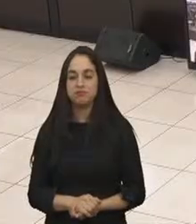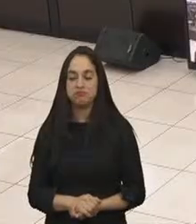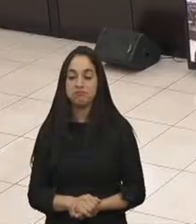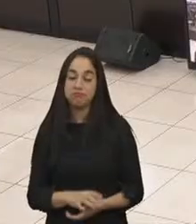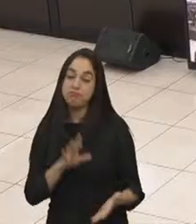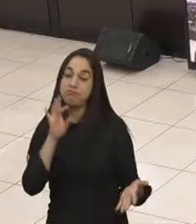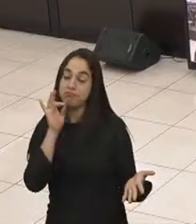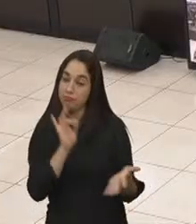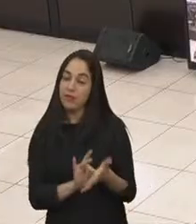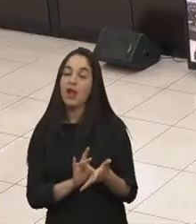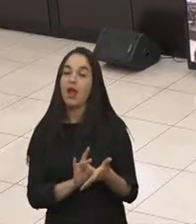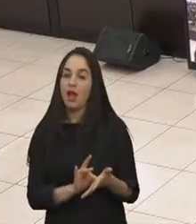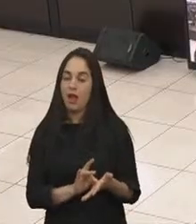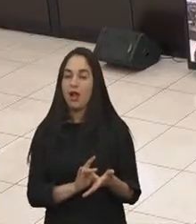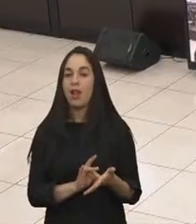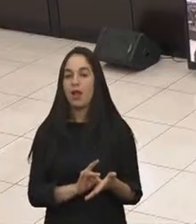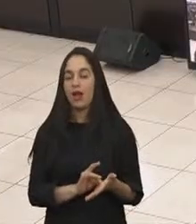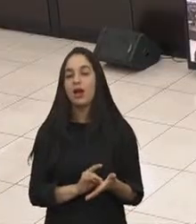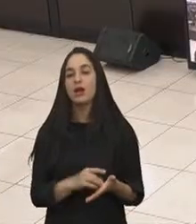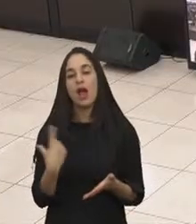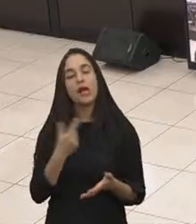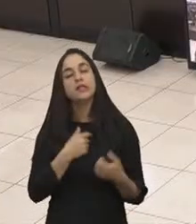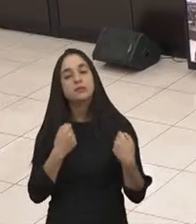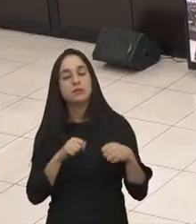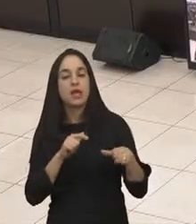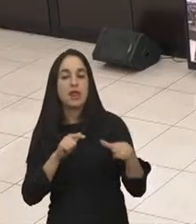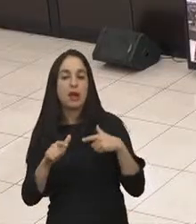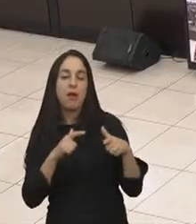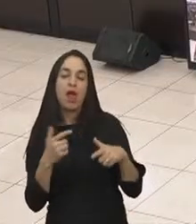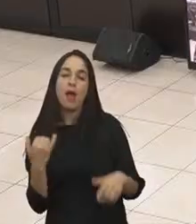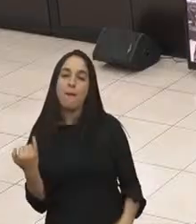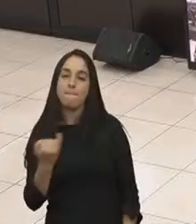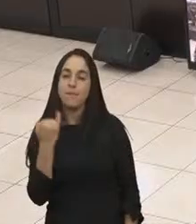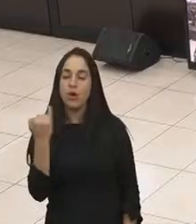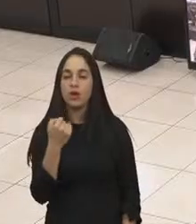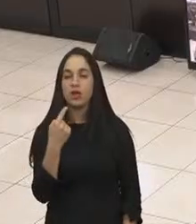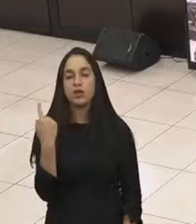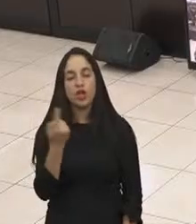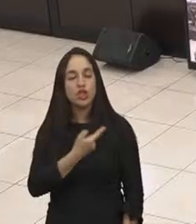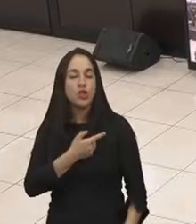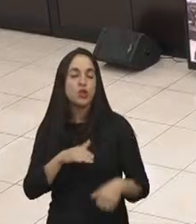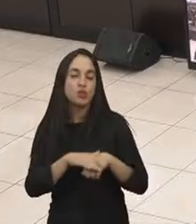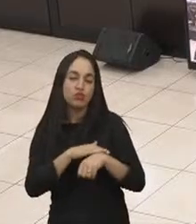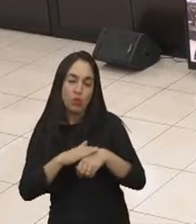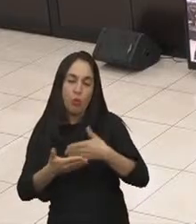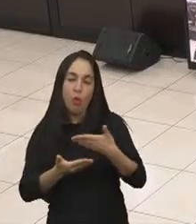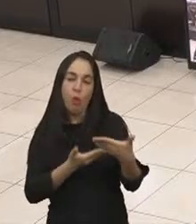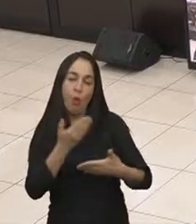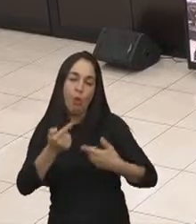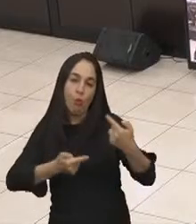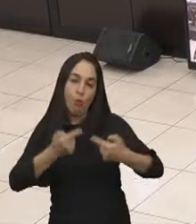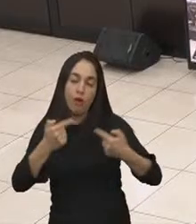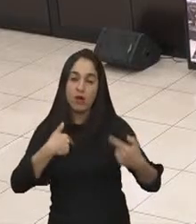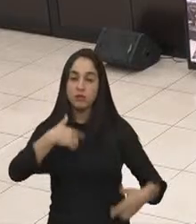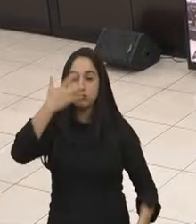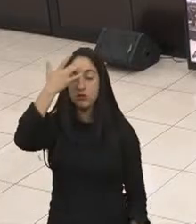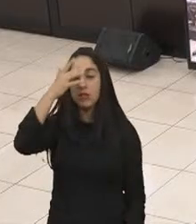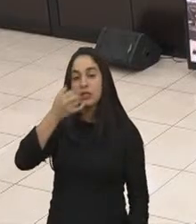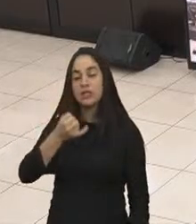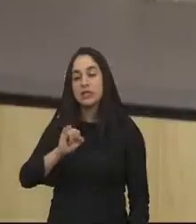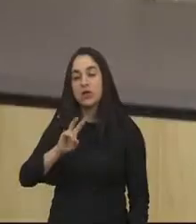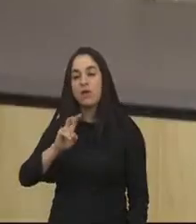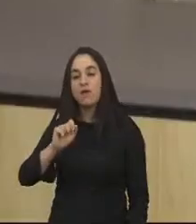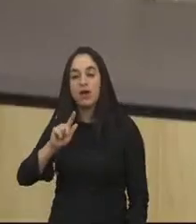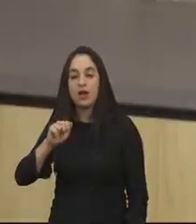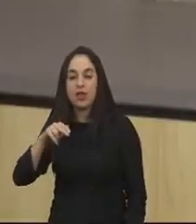Realmente é algo que a gente tem que trabalhar, né? É importante, né, esse diálogo. Não sei se o Wagner já tinha ciência disso em algum